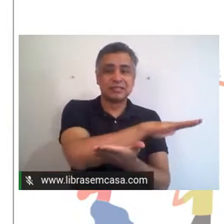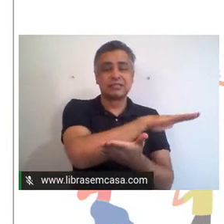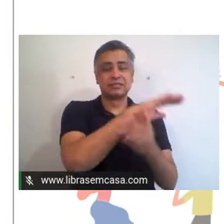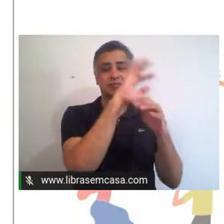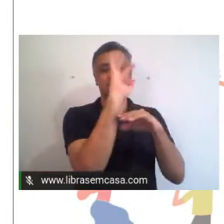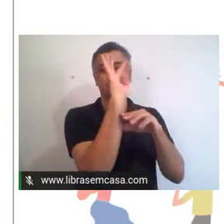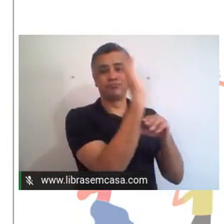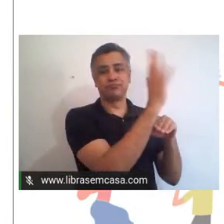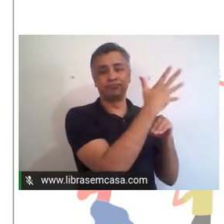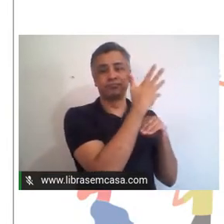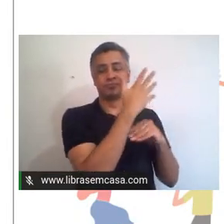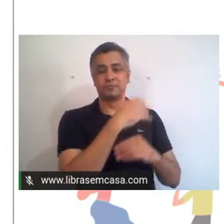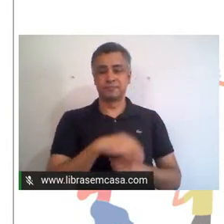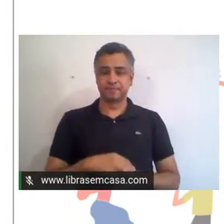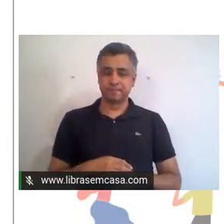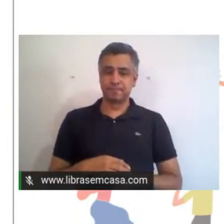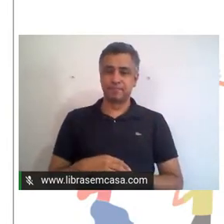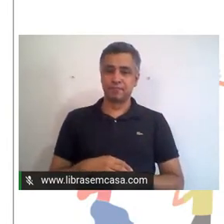na pandemia,